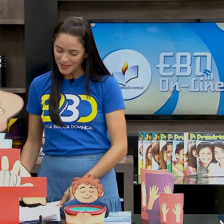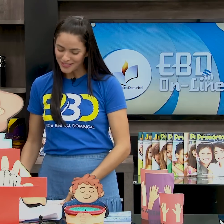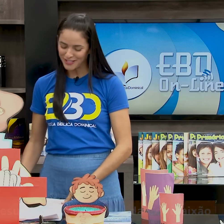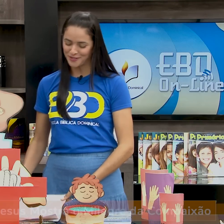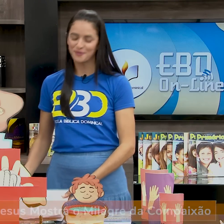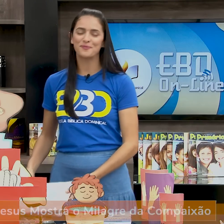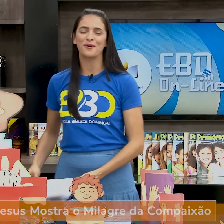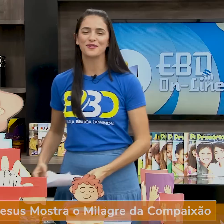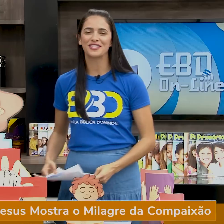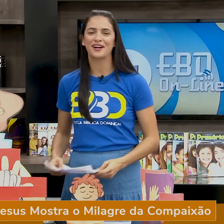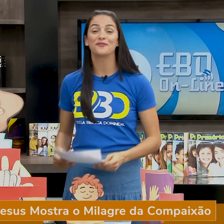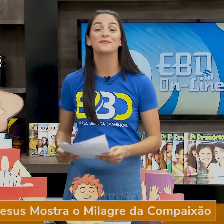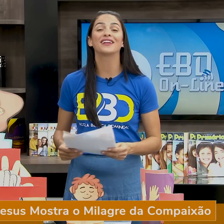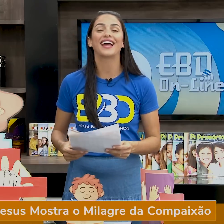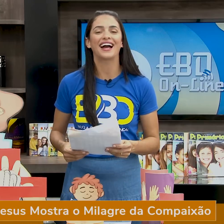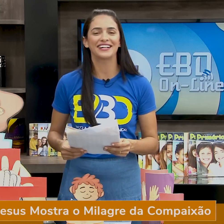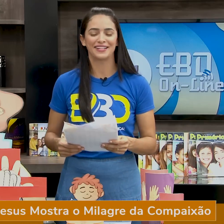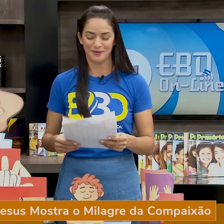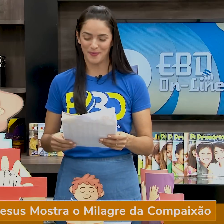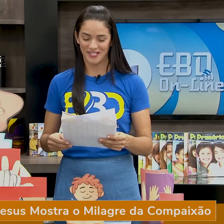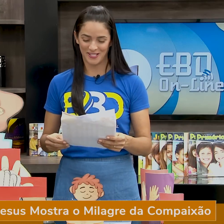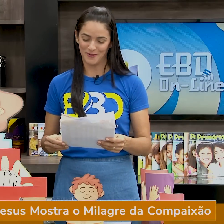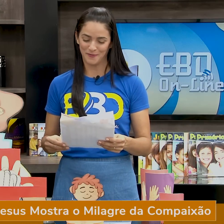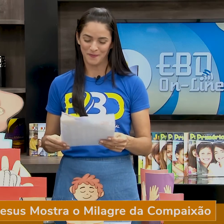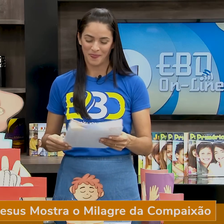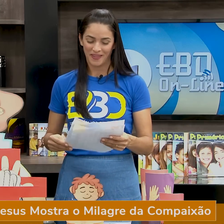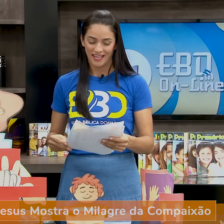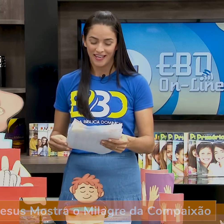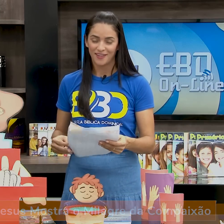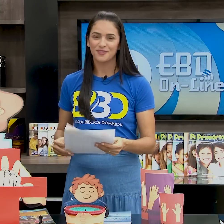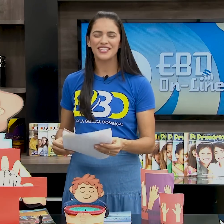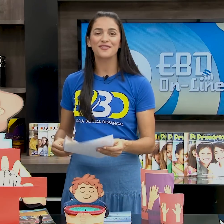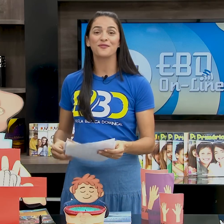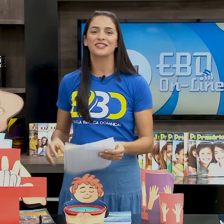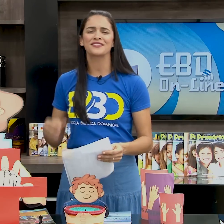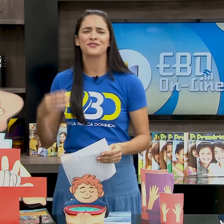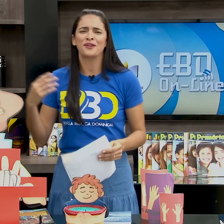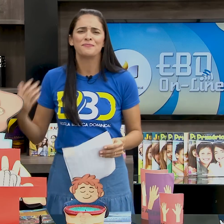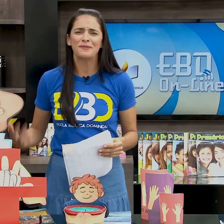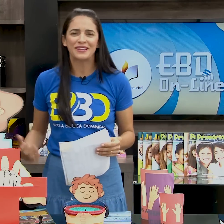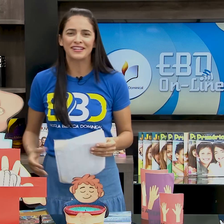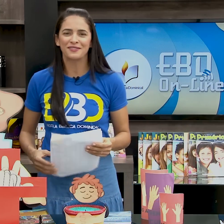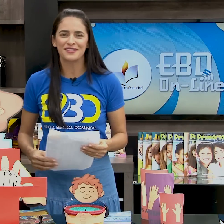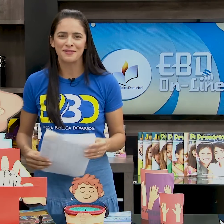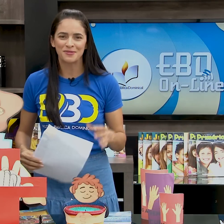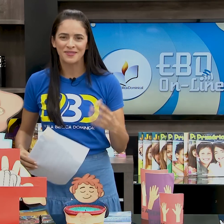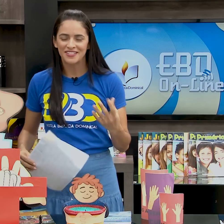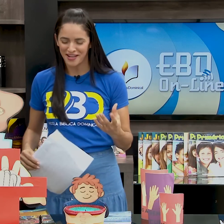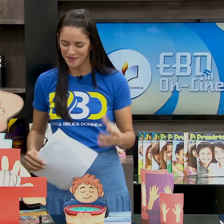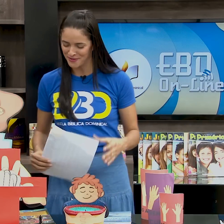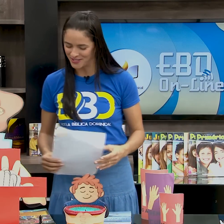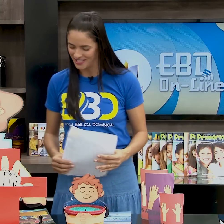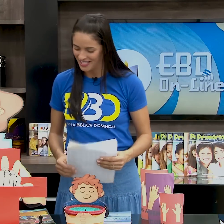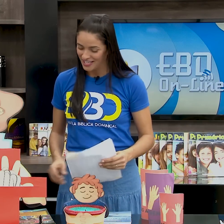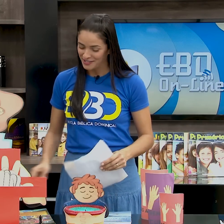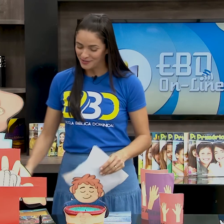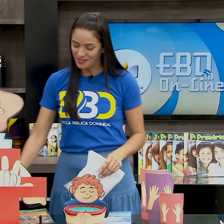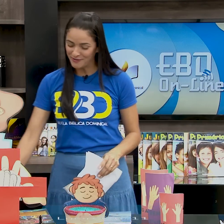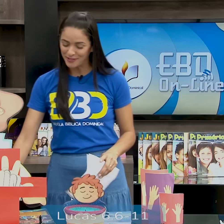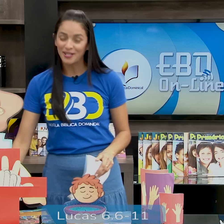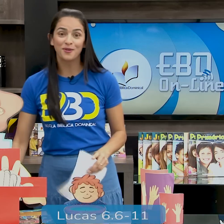como tema Jesus mostra o milagre da compaixão e onde que encontra essa história bíblica que nós iremos ministrar hoje